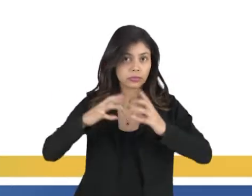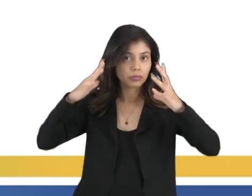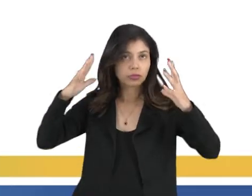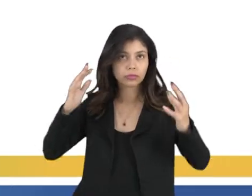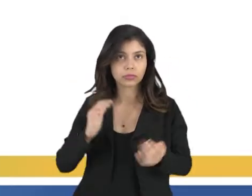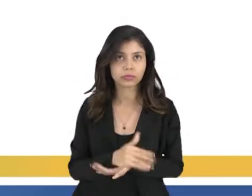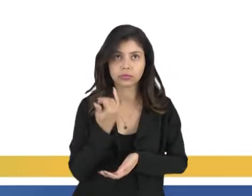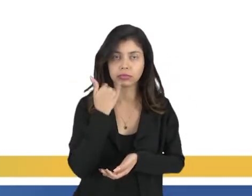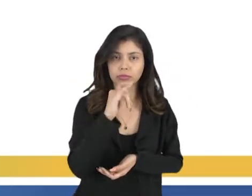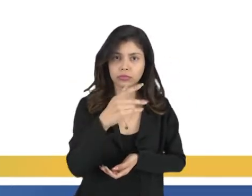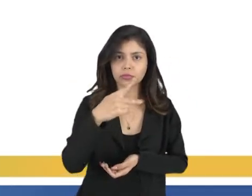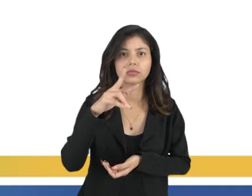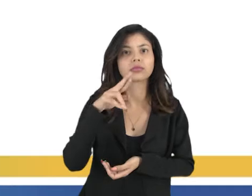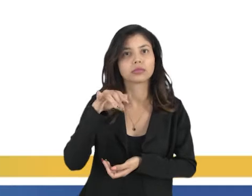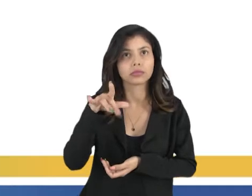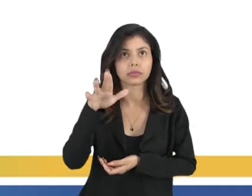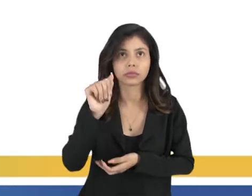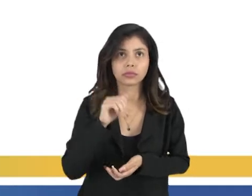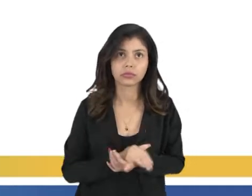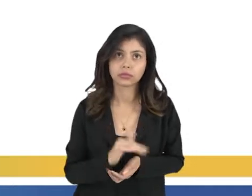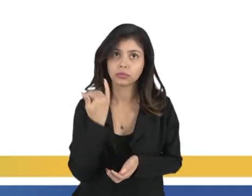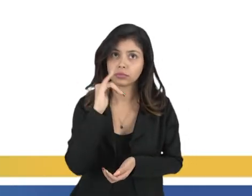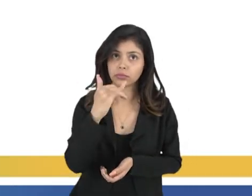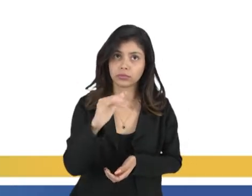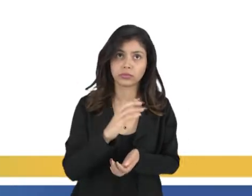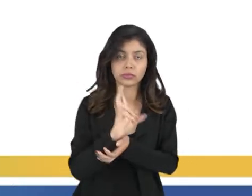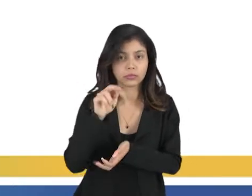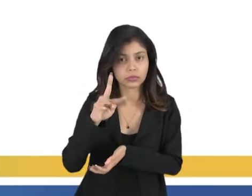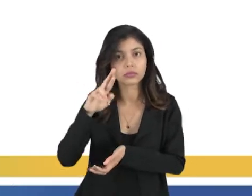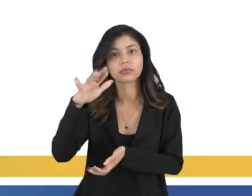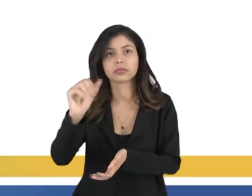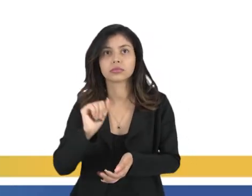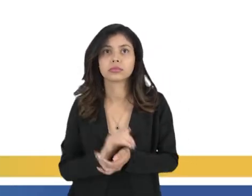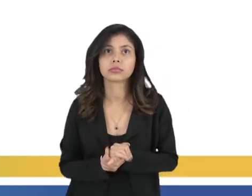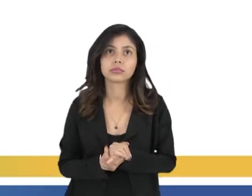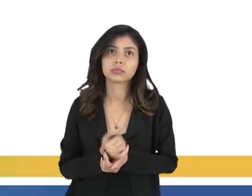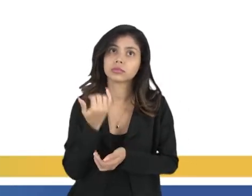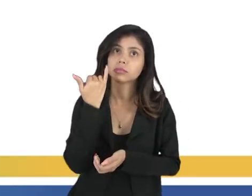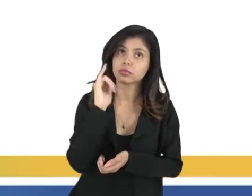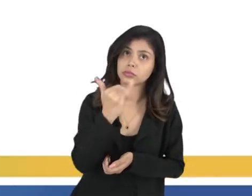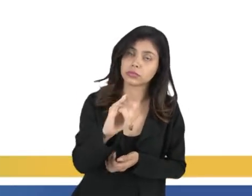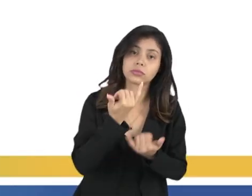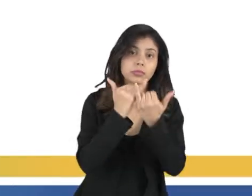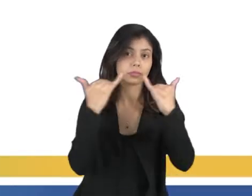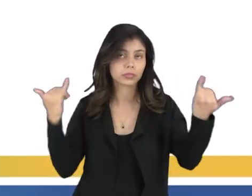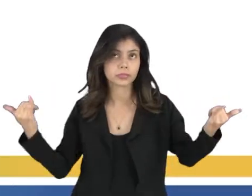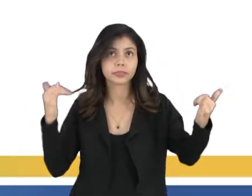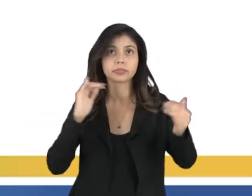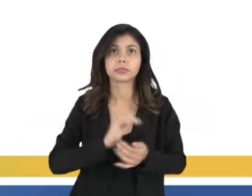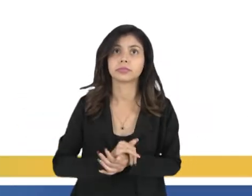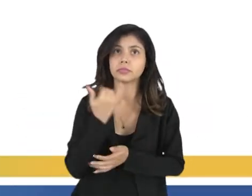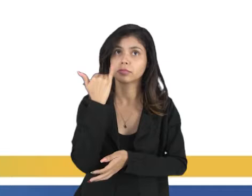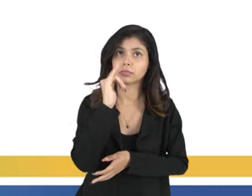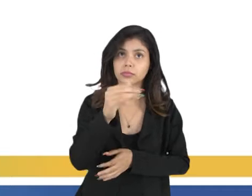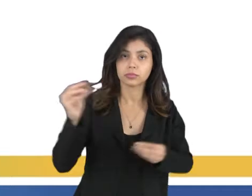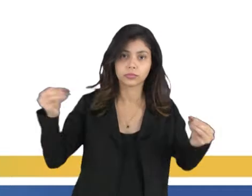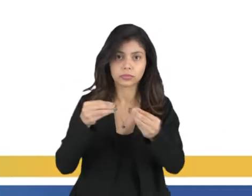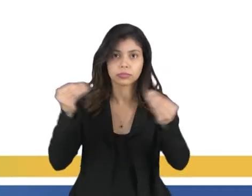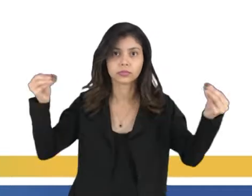nuclear, a energia potencial, a energia cinética, a elétrica, nós temos aqui